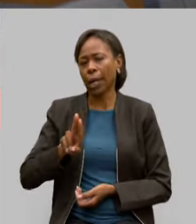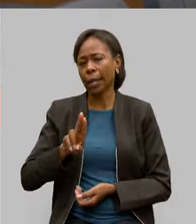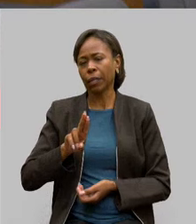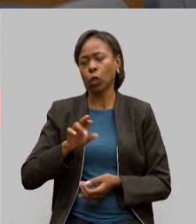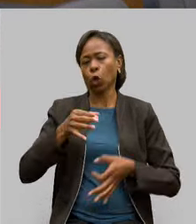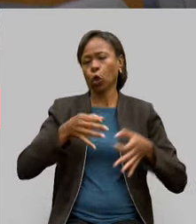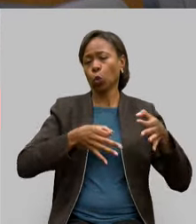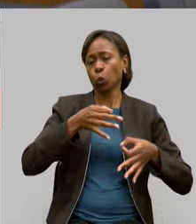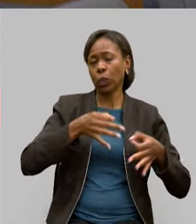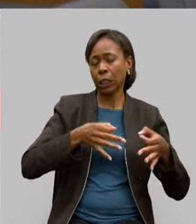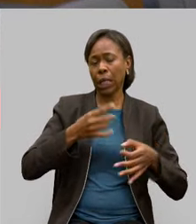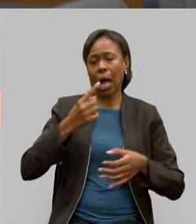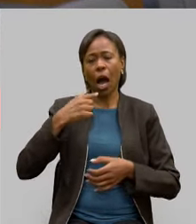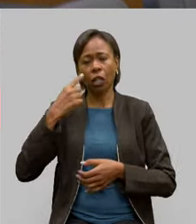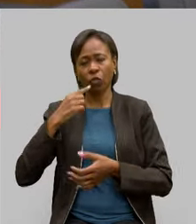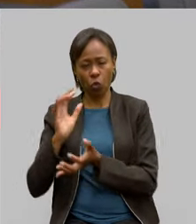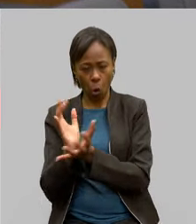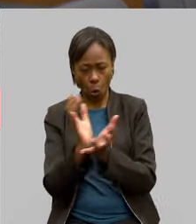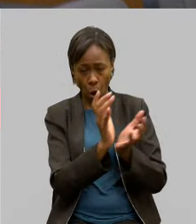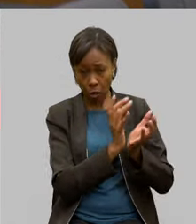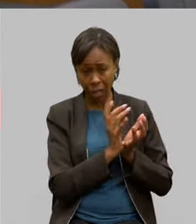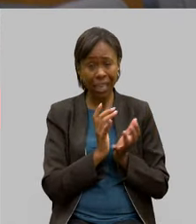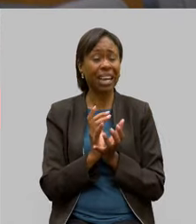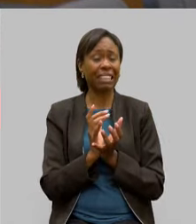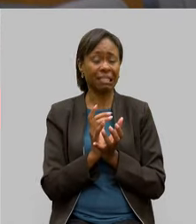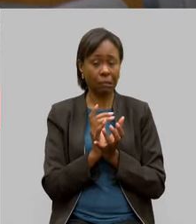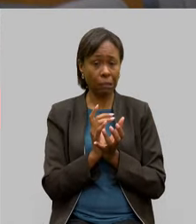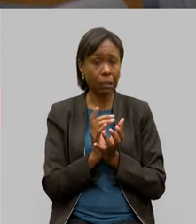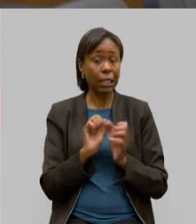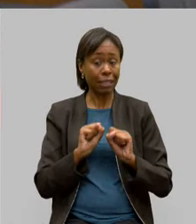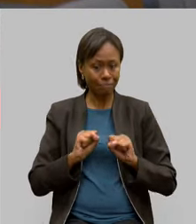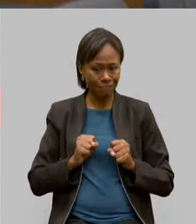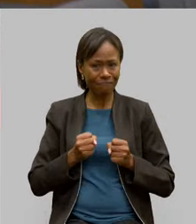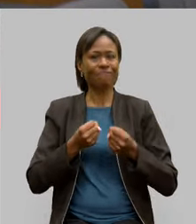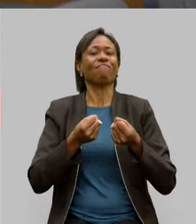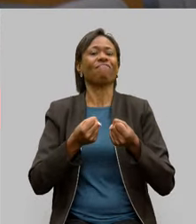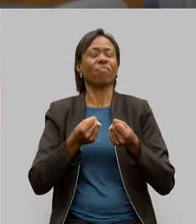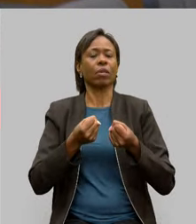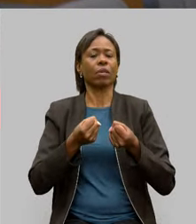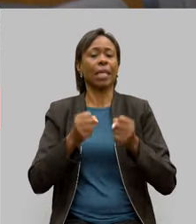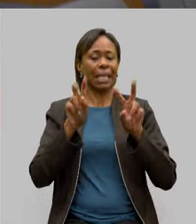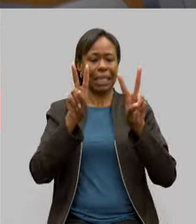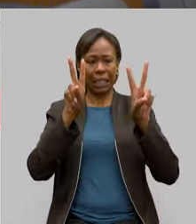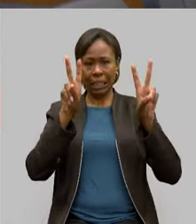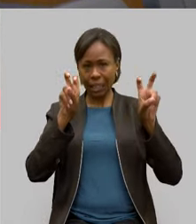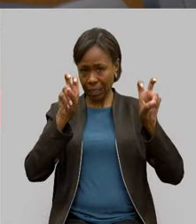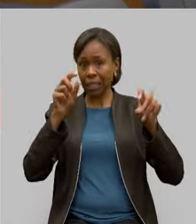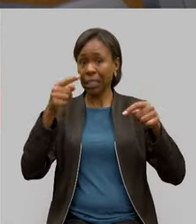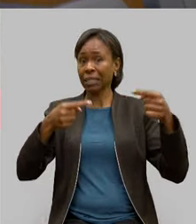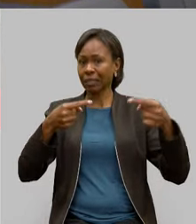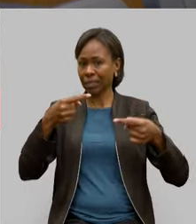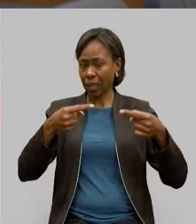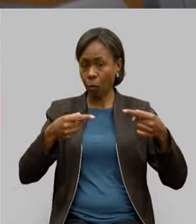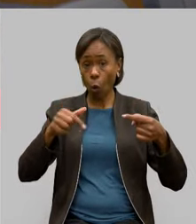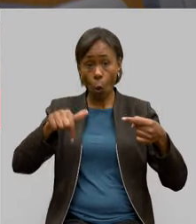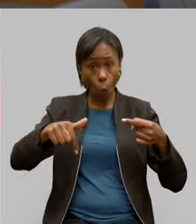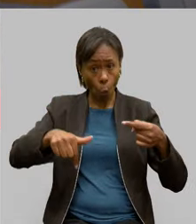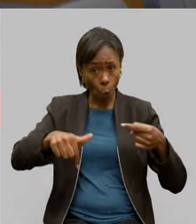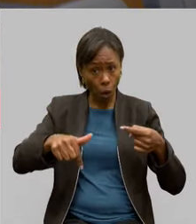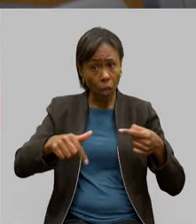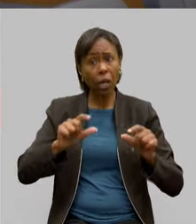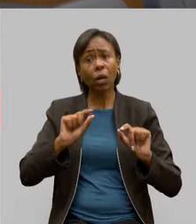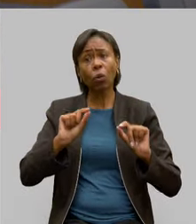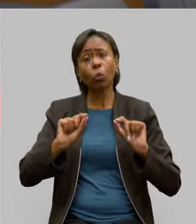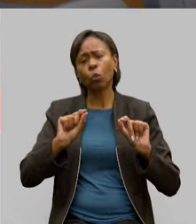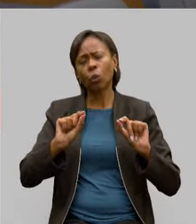que enfrentam o conservadorismo para discutir esse tema nós estamos aqui diante de uma coisa que nós temos nós vemos